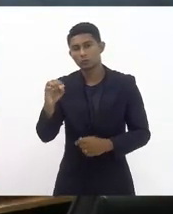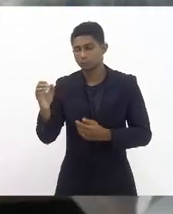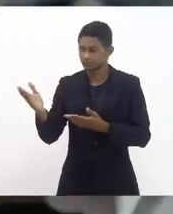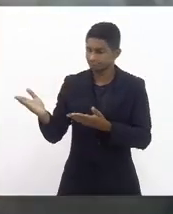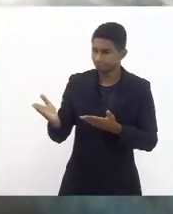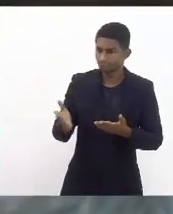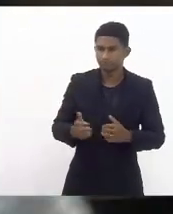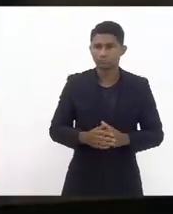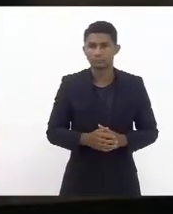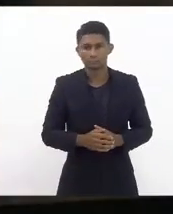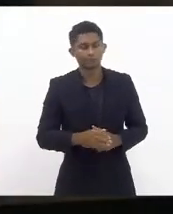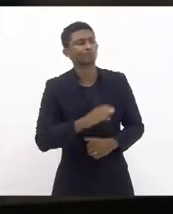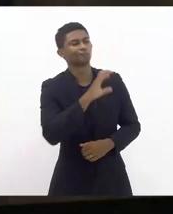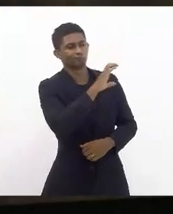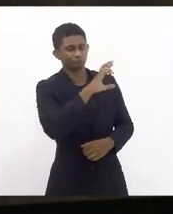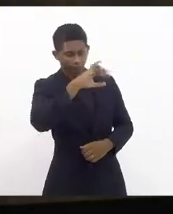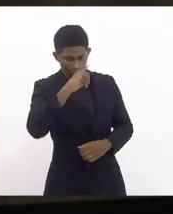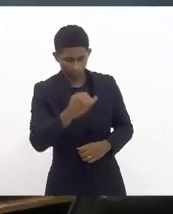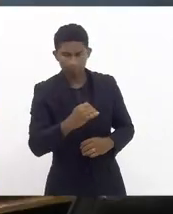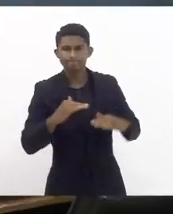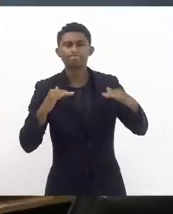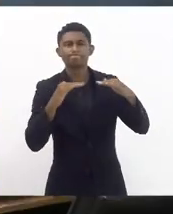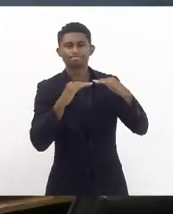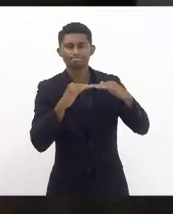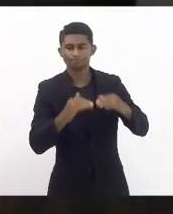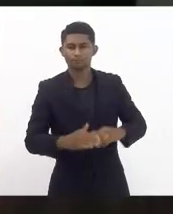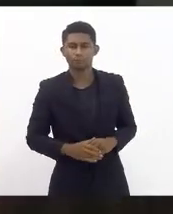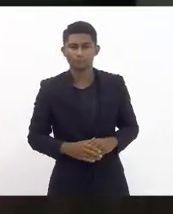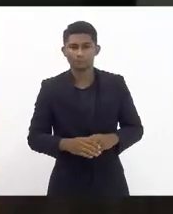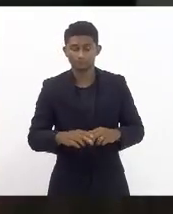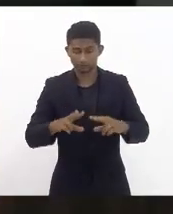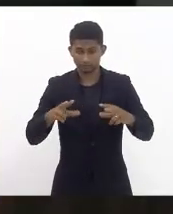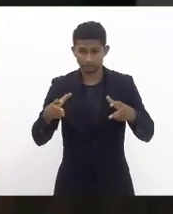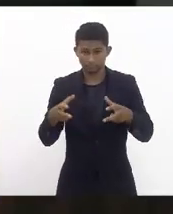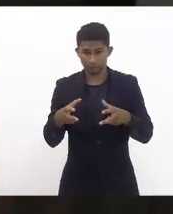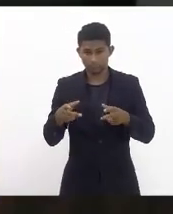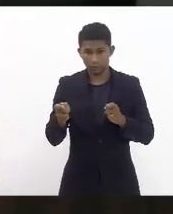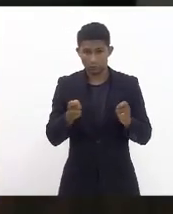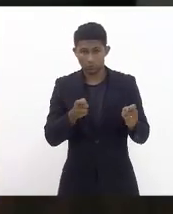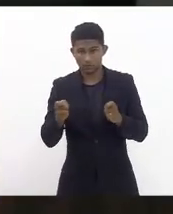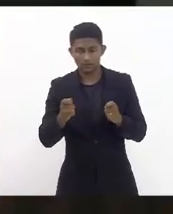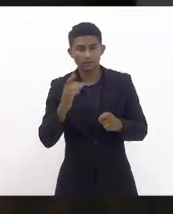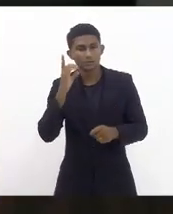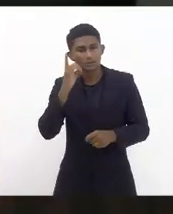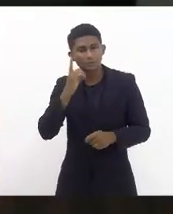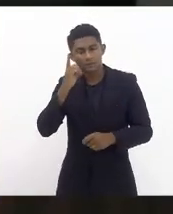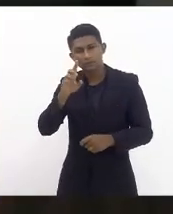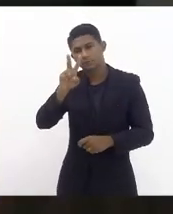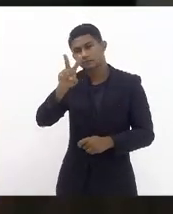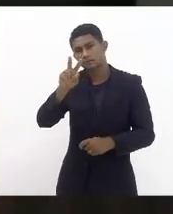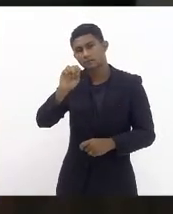Presidente, acompanho o parecer da CCJ. Pela Comissão de Economia, deputado Valdeir Carneiro.